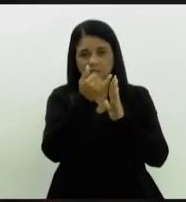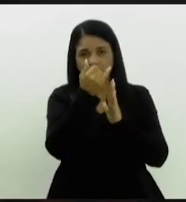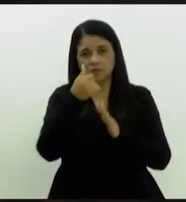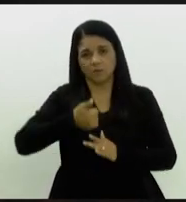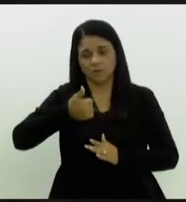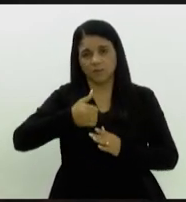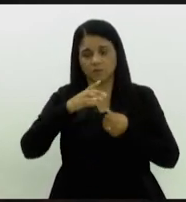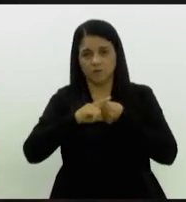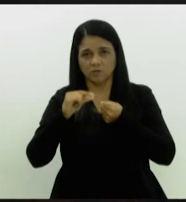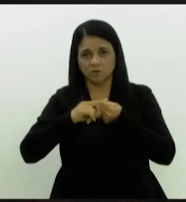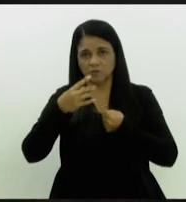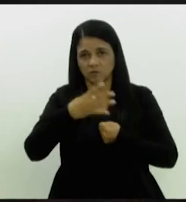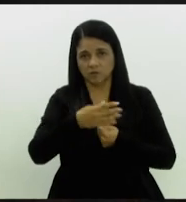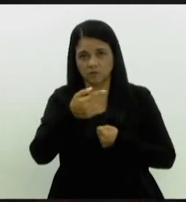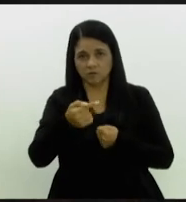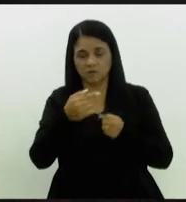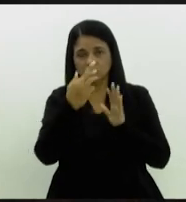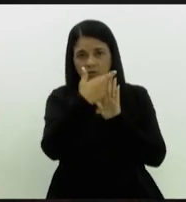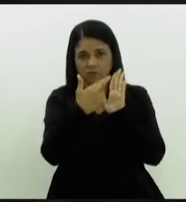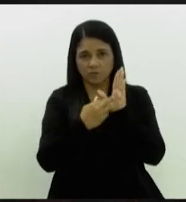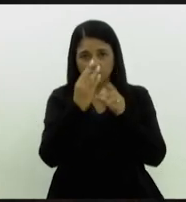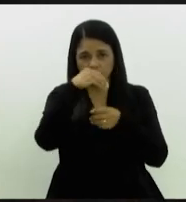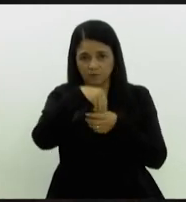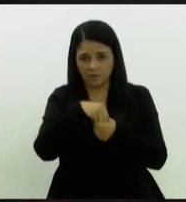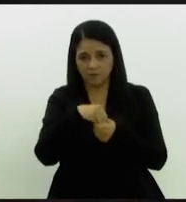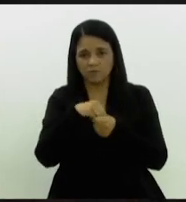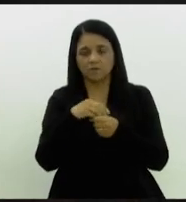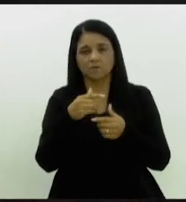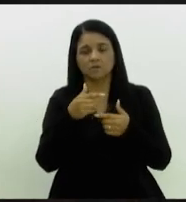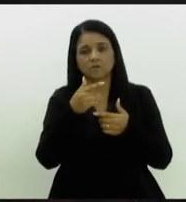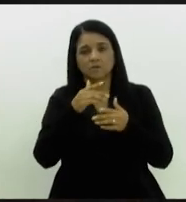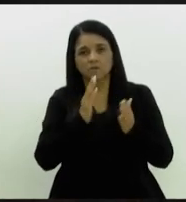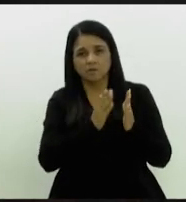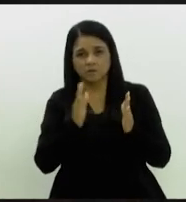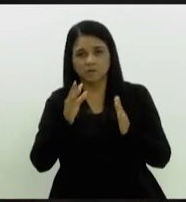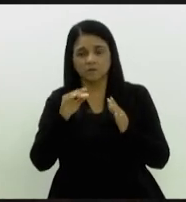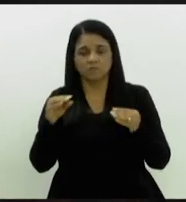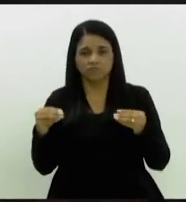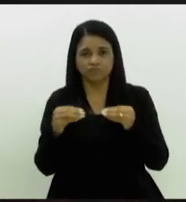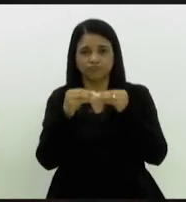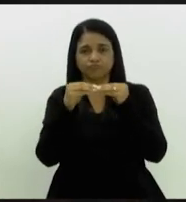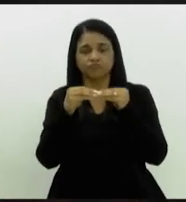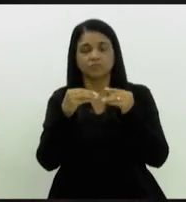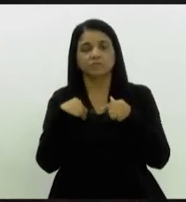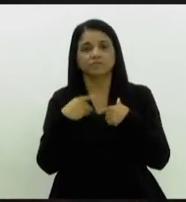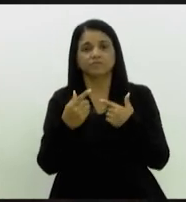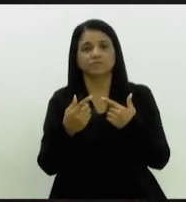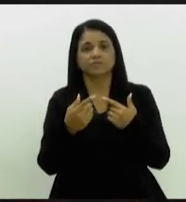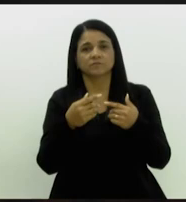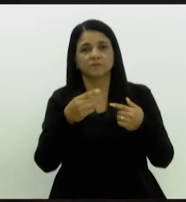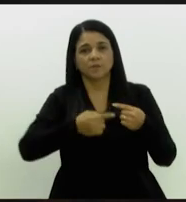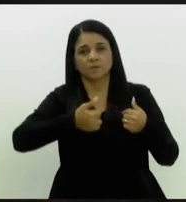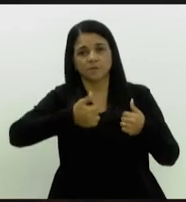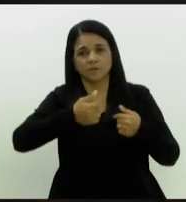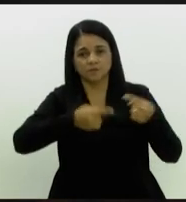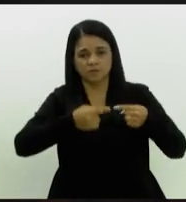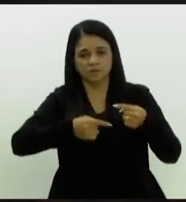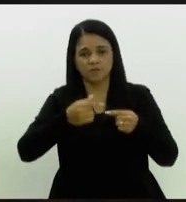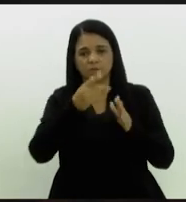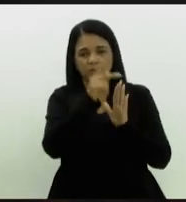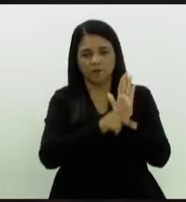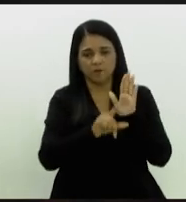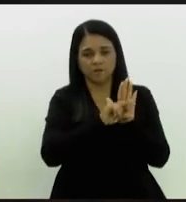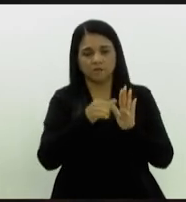artigo 47 do Regimento Interno, em tramitação ordinária, em primeira discussão, projeto de lei número 730,